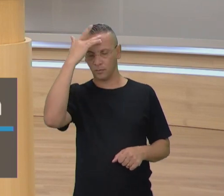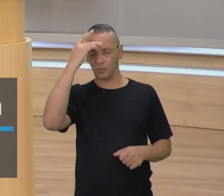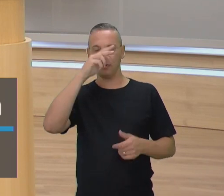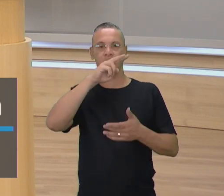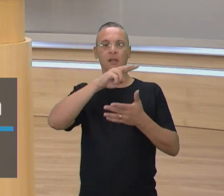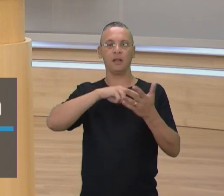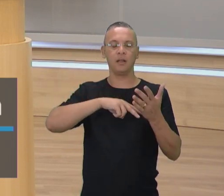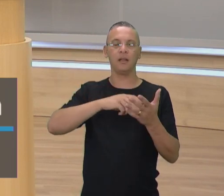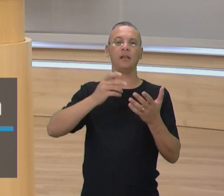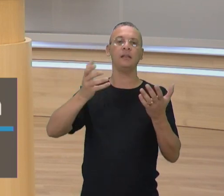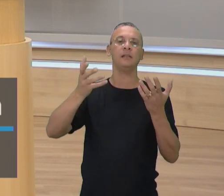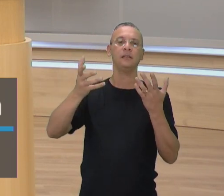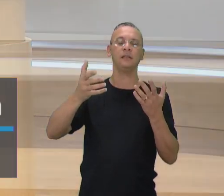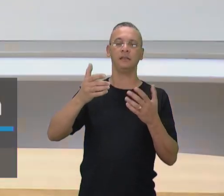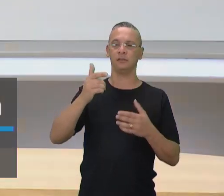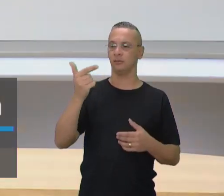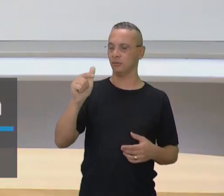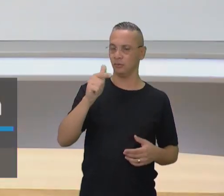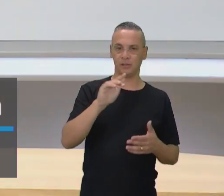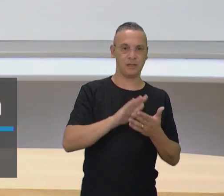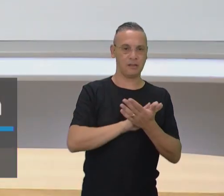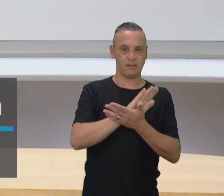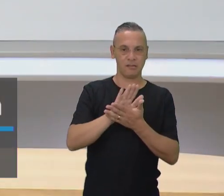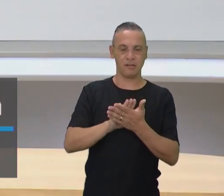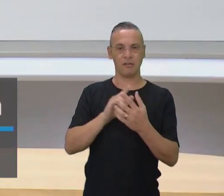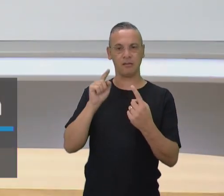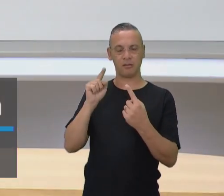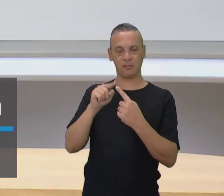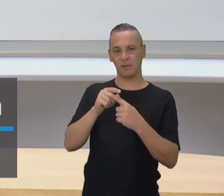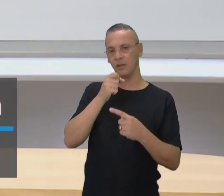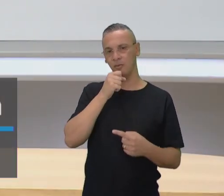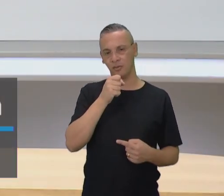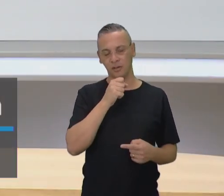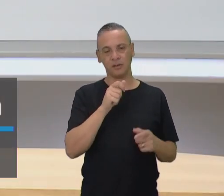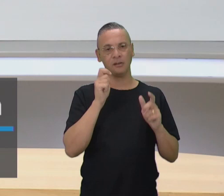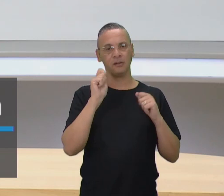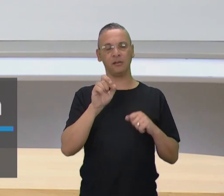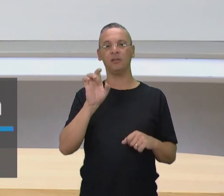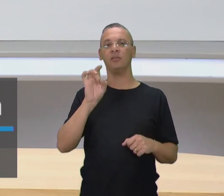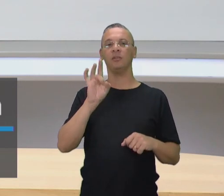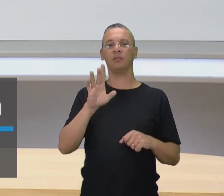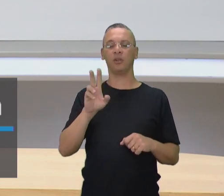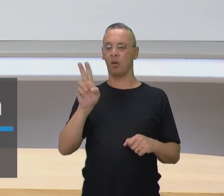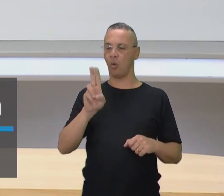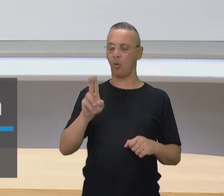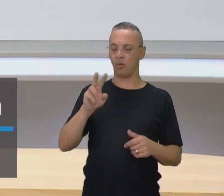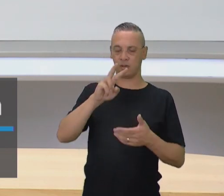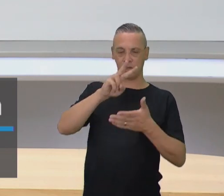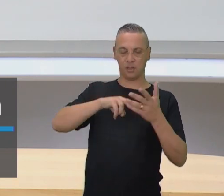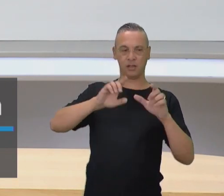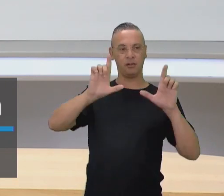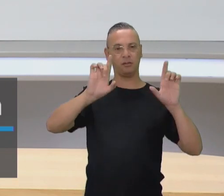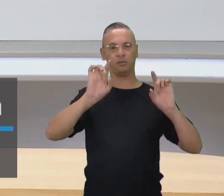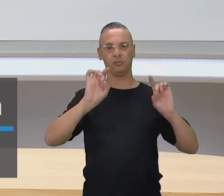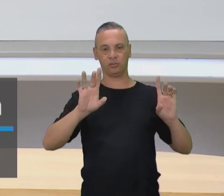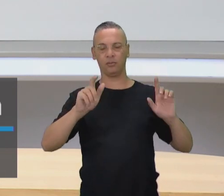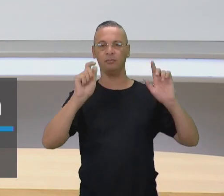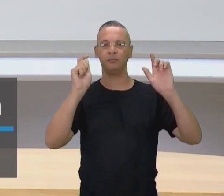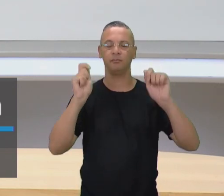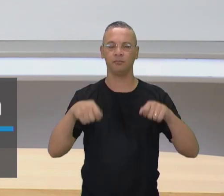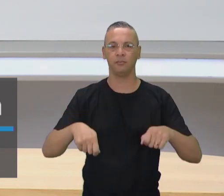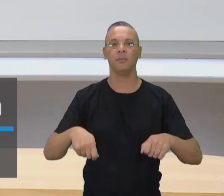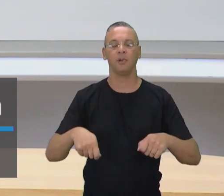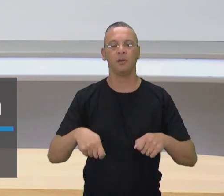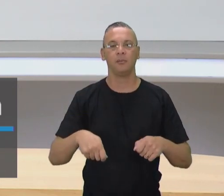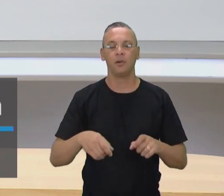leitores e aqueles que não têm nenhuma ligação com o jornalismo e que são simplesmente consumidores, telespectadores, que eles possam